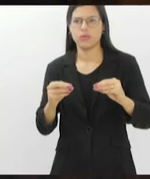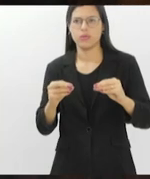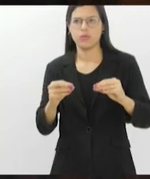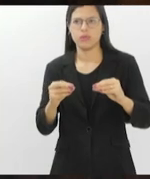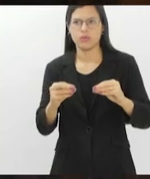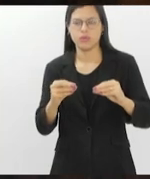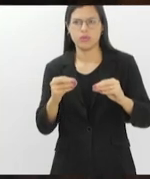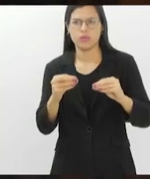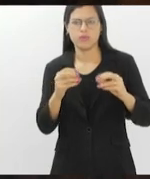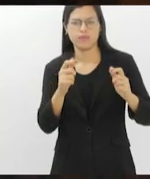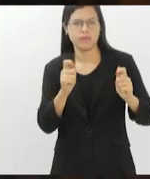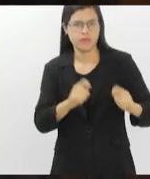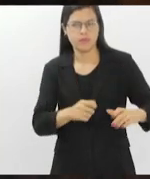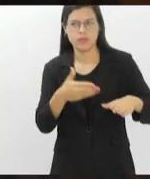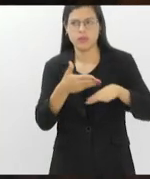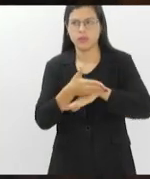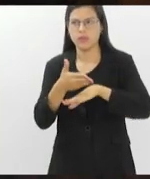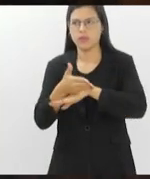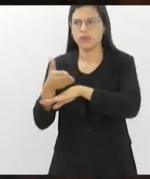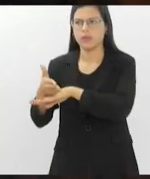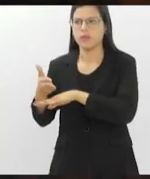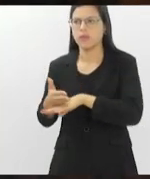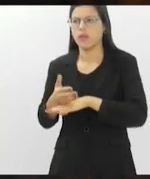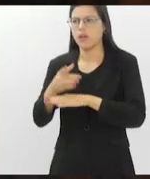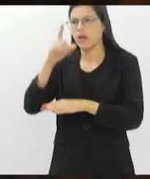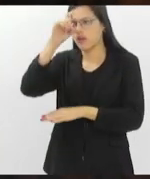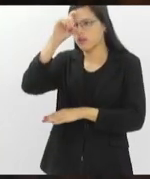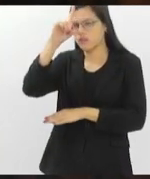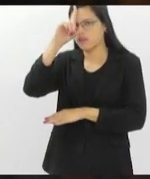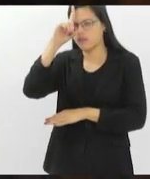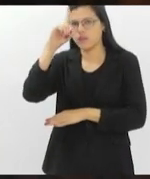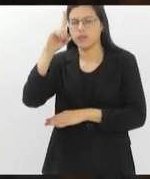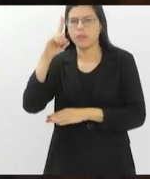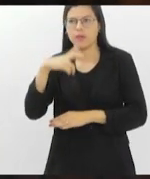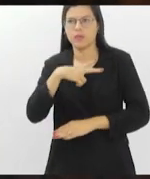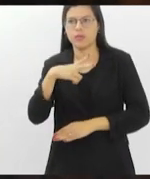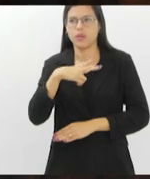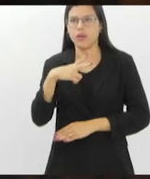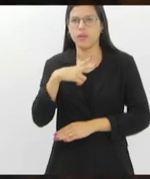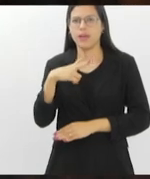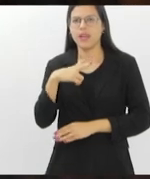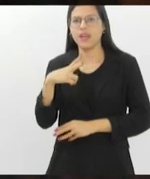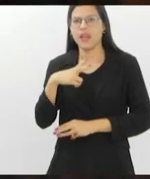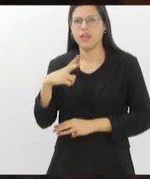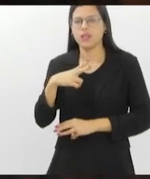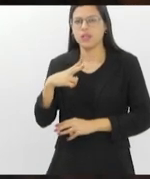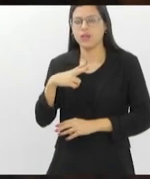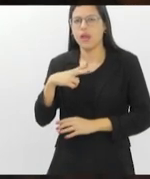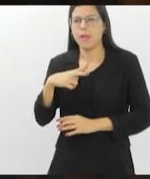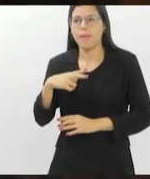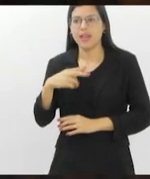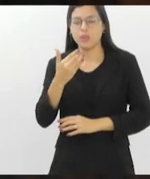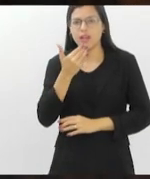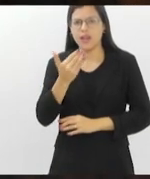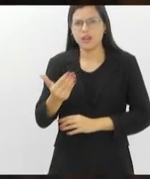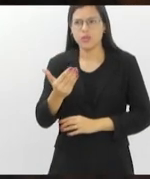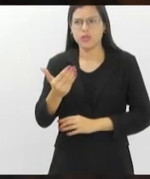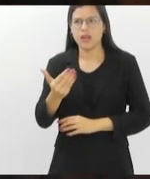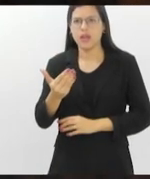de acesso aos hospitais da rede pública ou privada a qualquer hora do dia e da noite, em